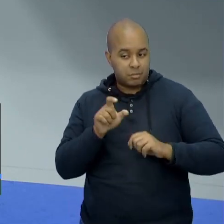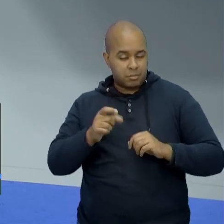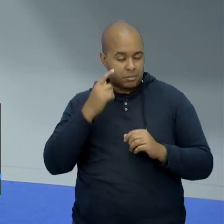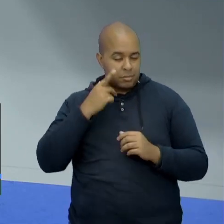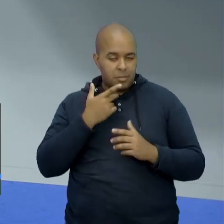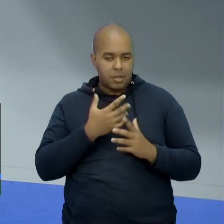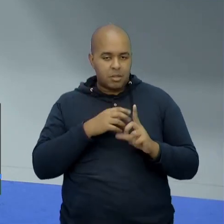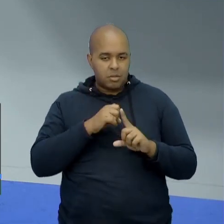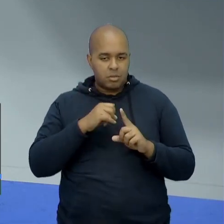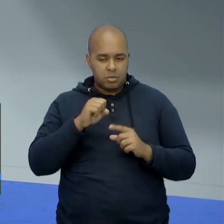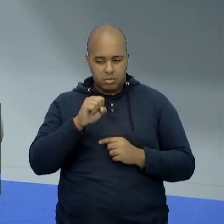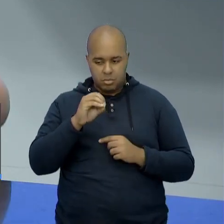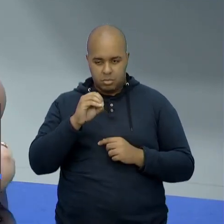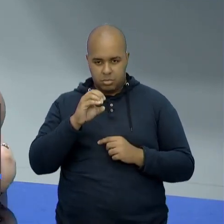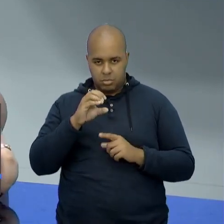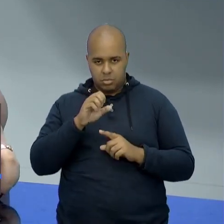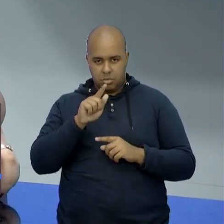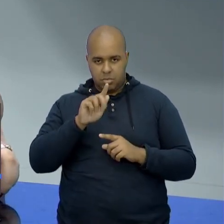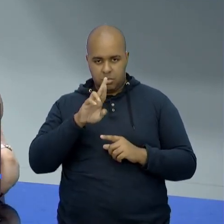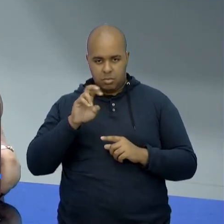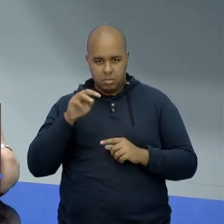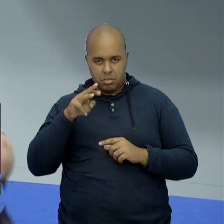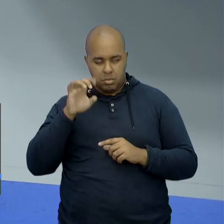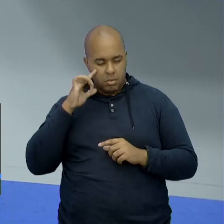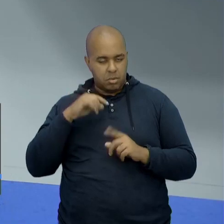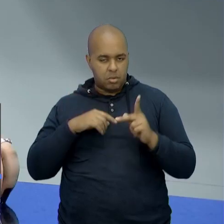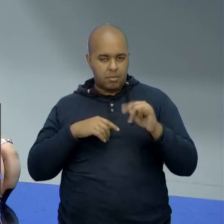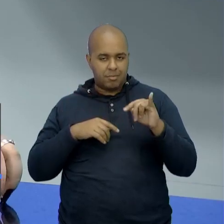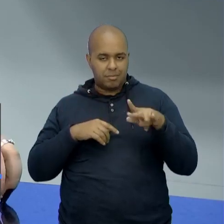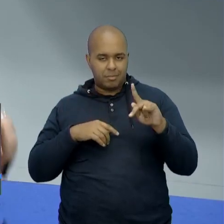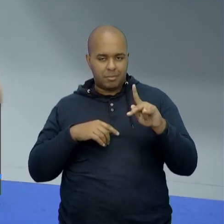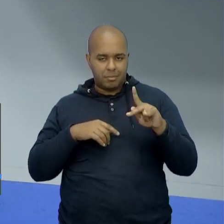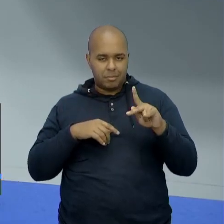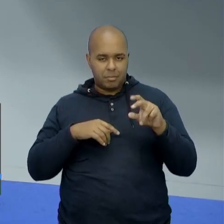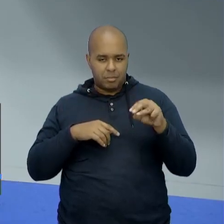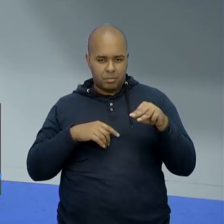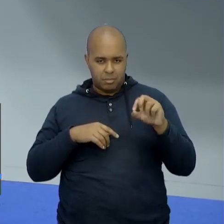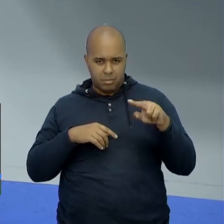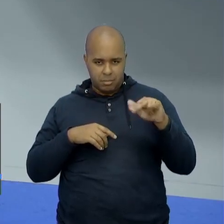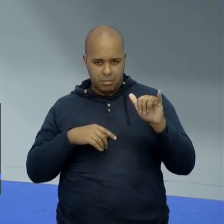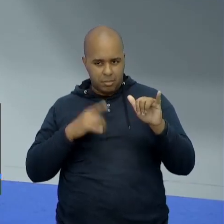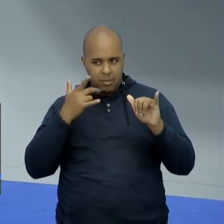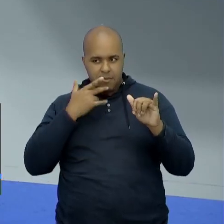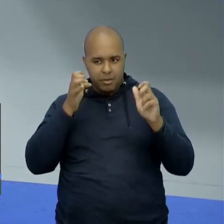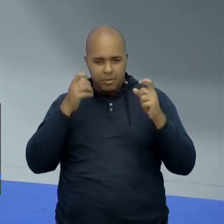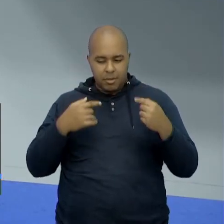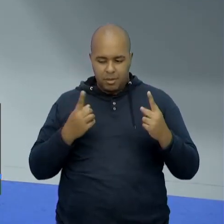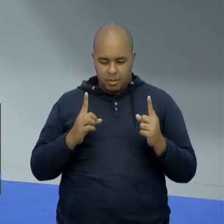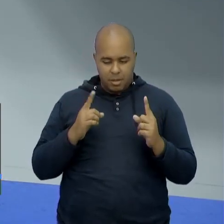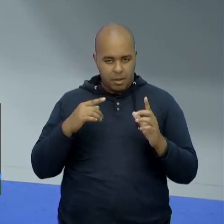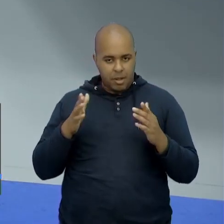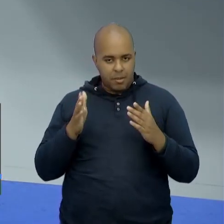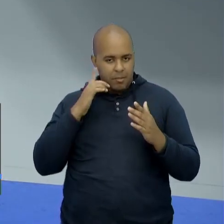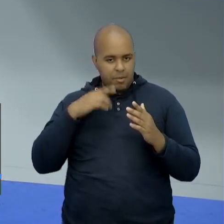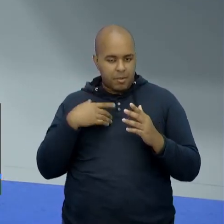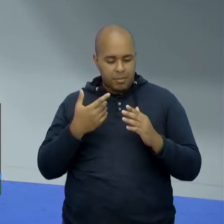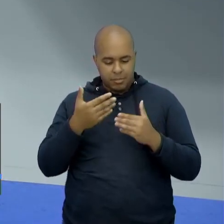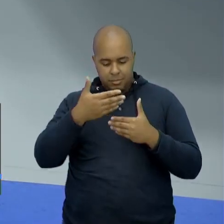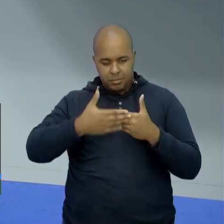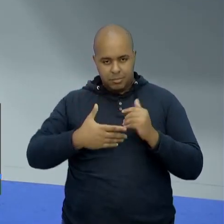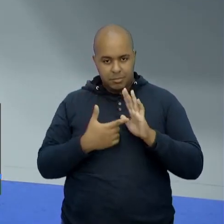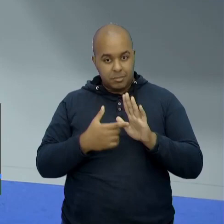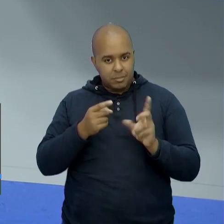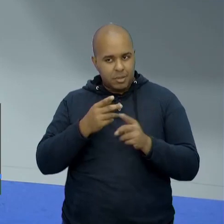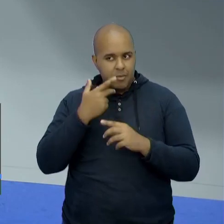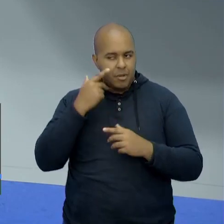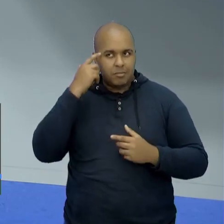Então, o green money e o pink money é quando a gente está falando que essa capa vem para vender. Quando a gente